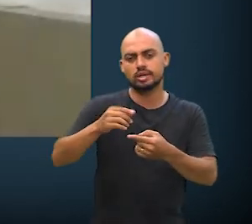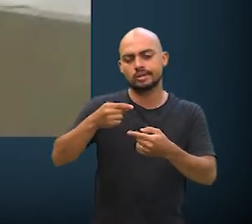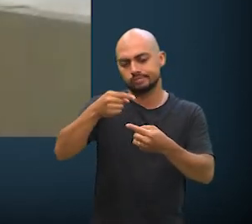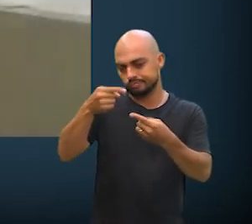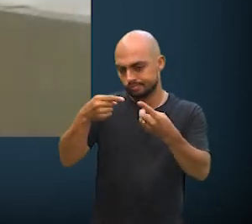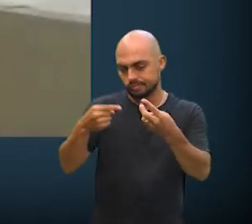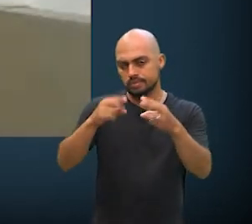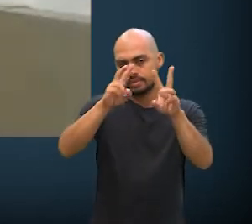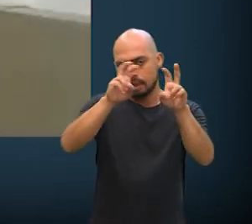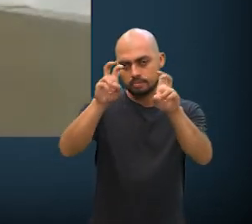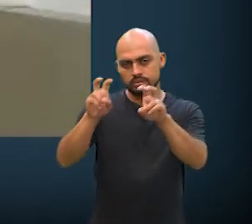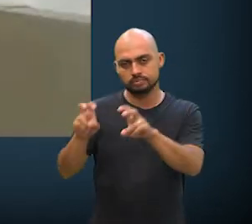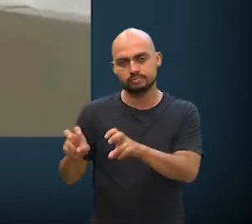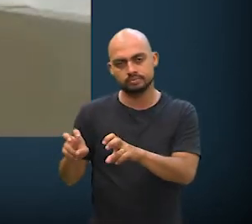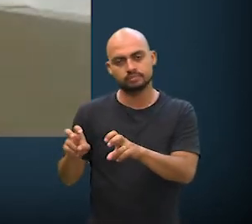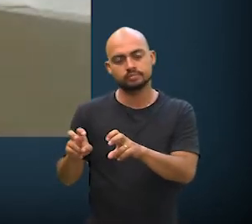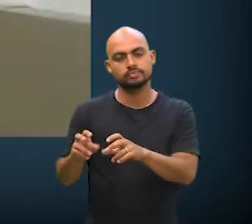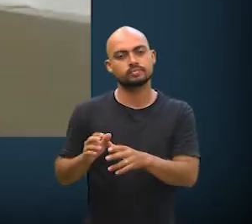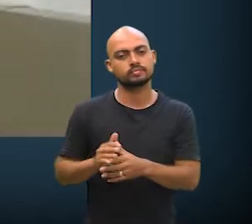workaholic, então